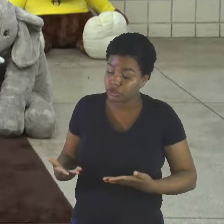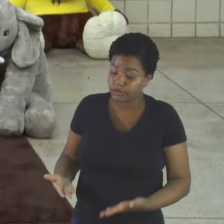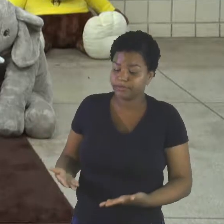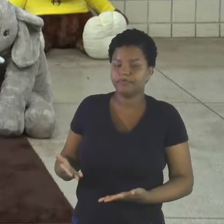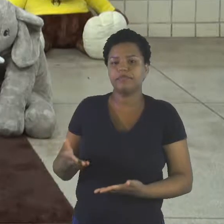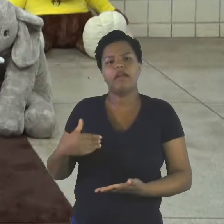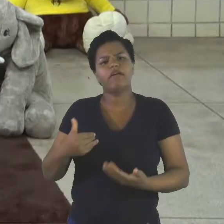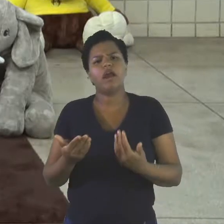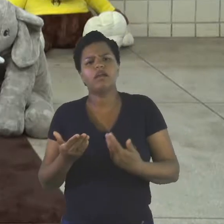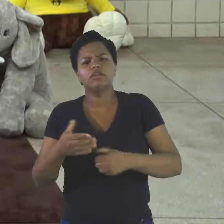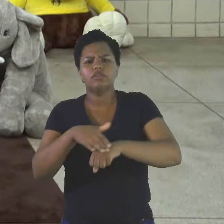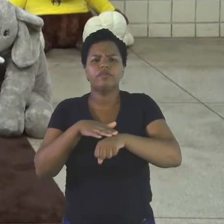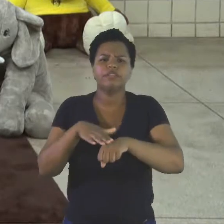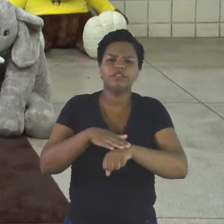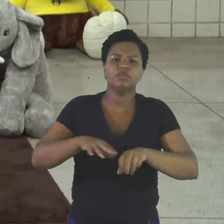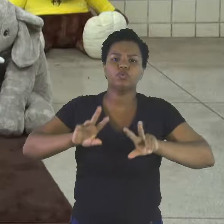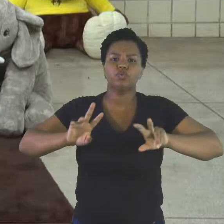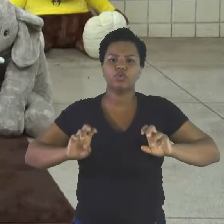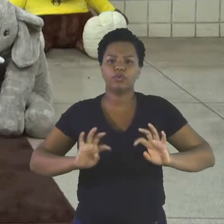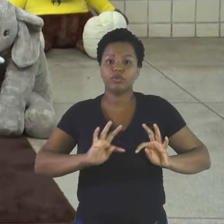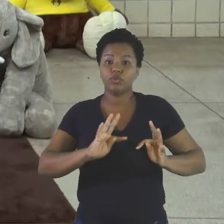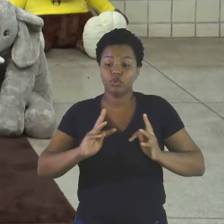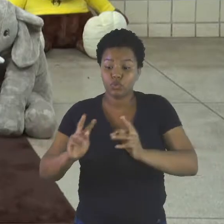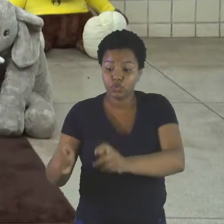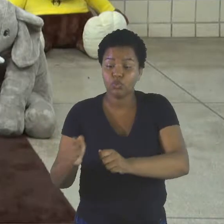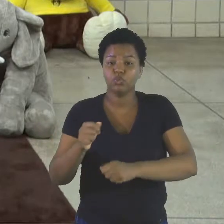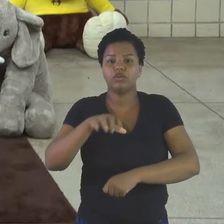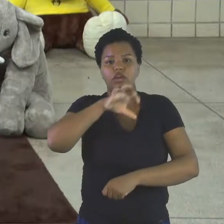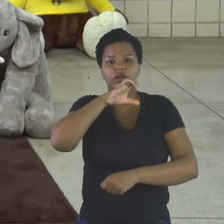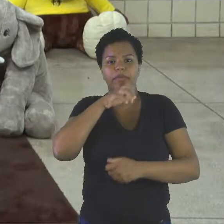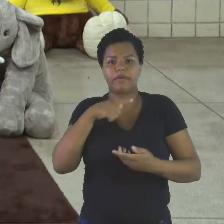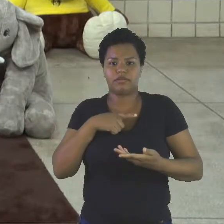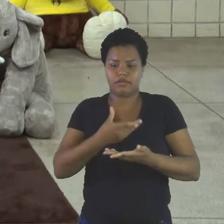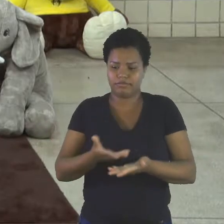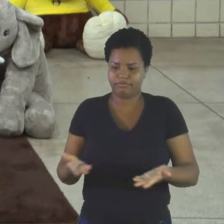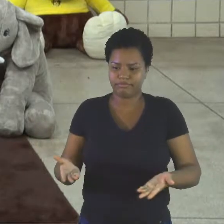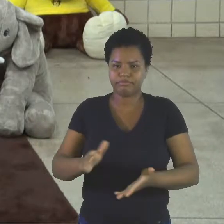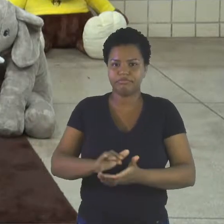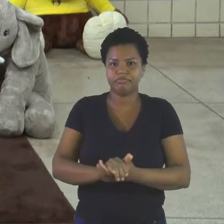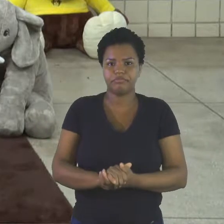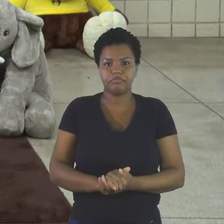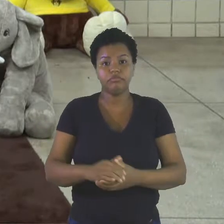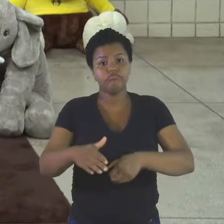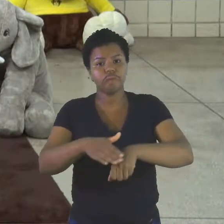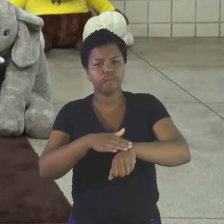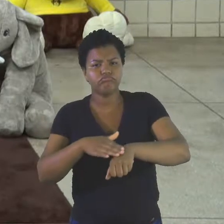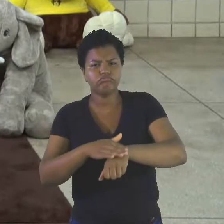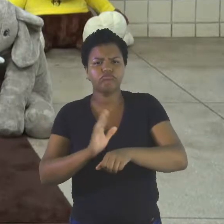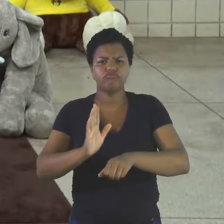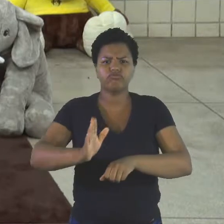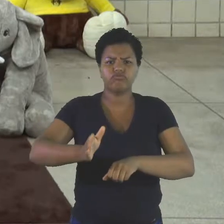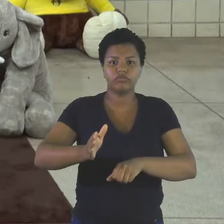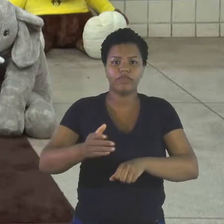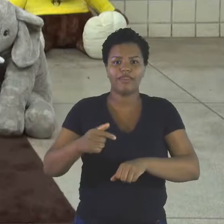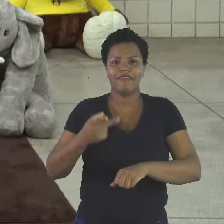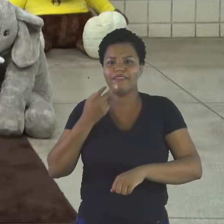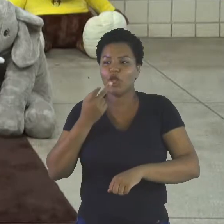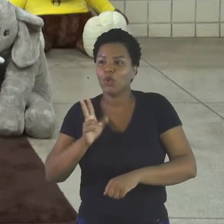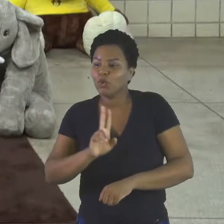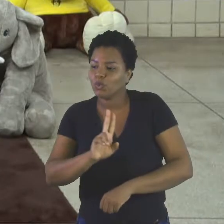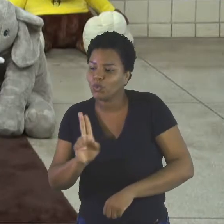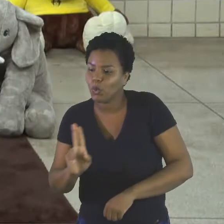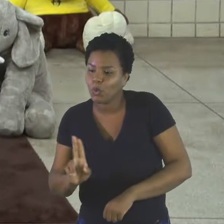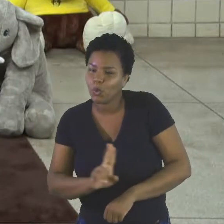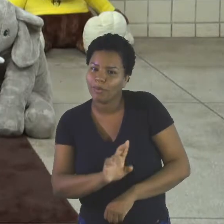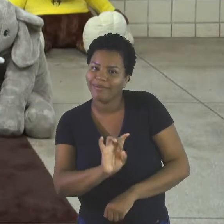todos os animais que você tem aqui disposto depois que vai já conversou ele repetiu por você o